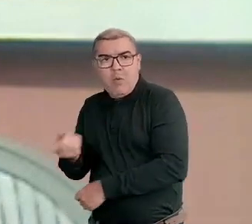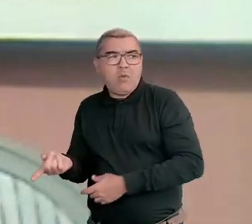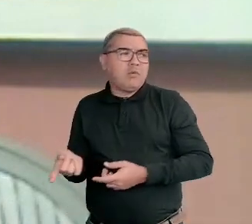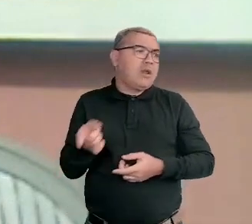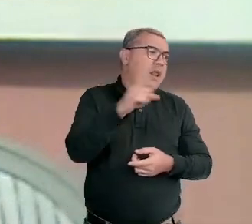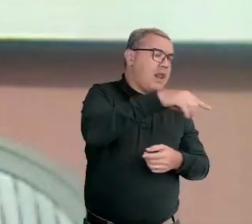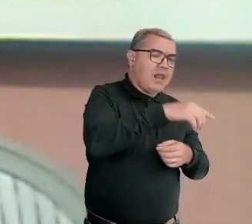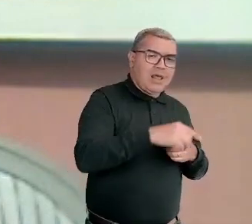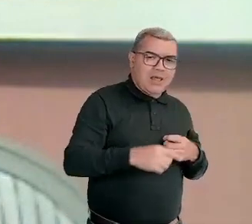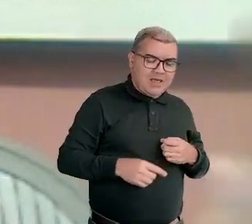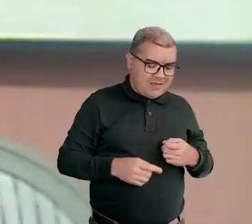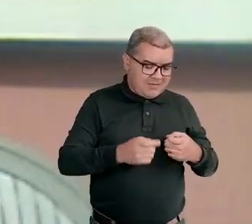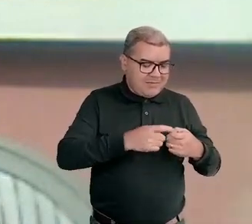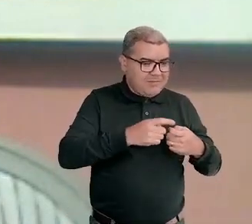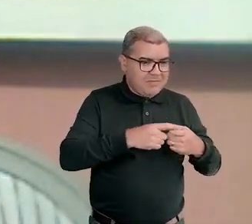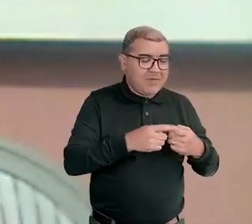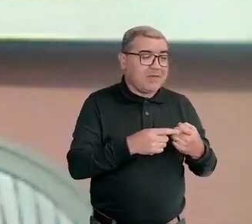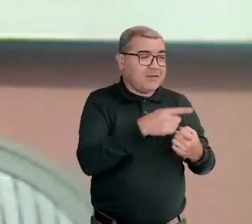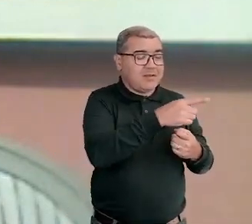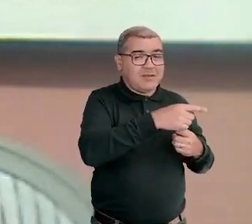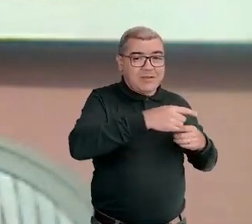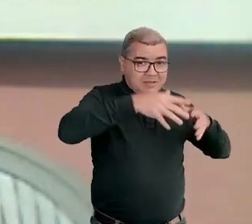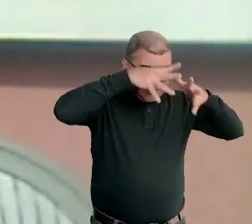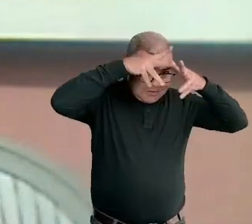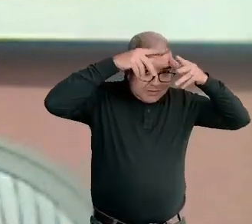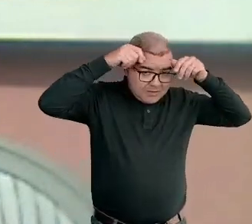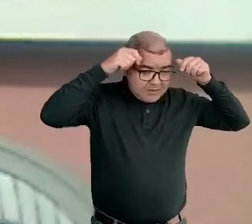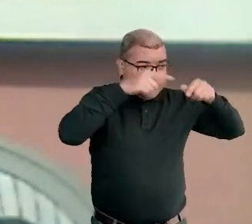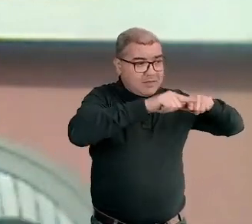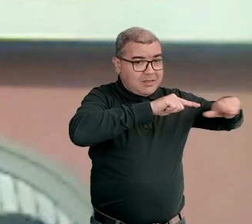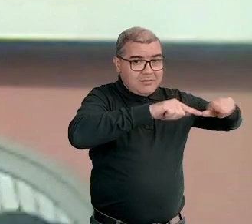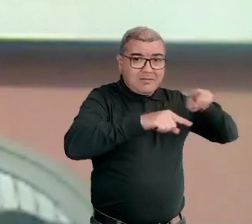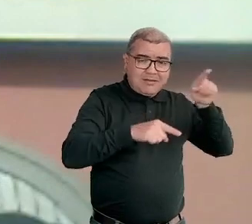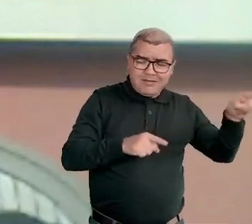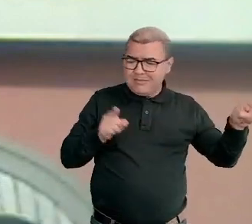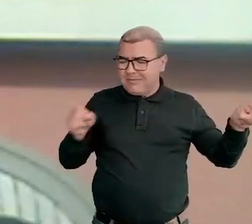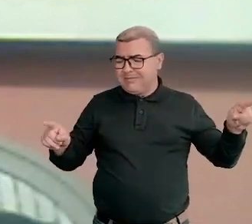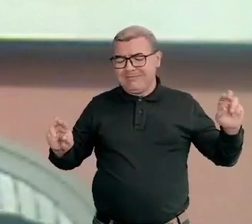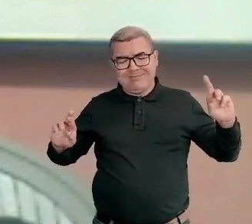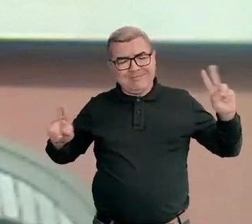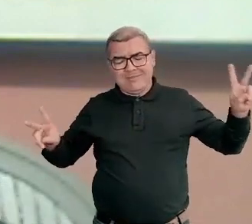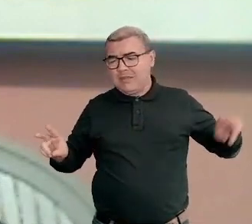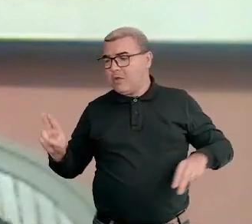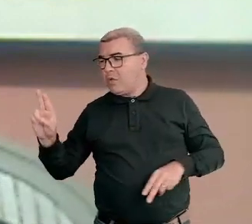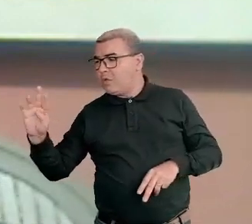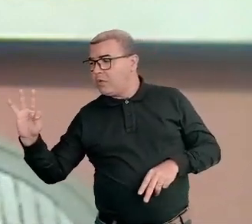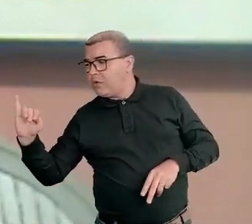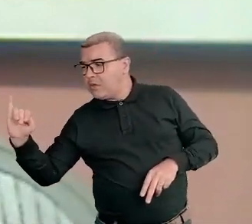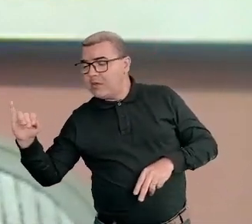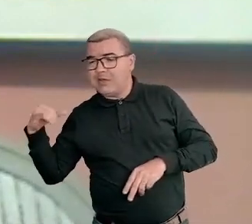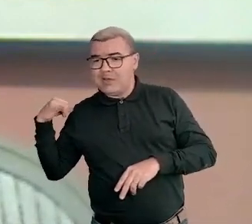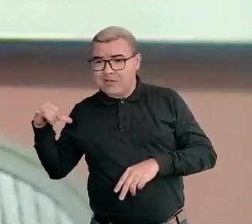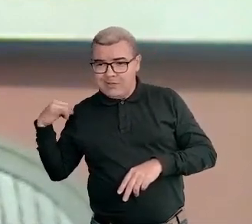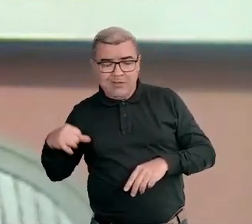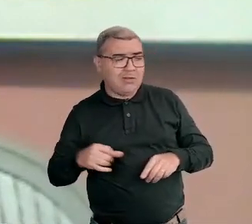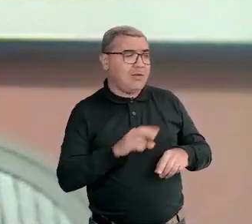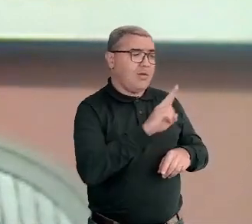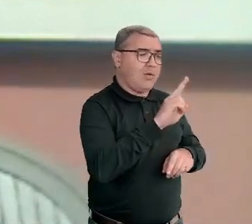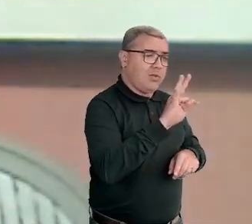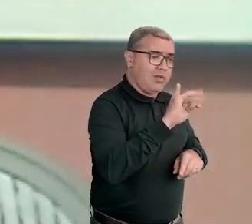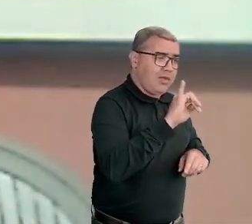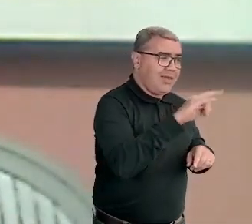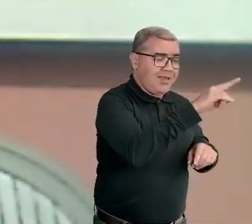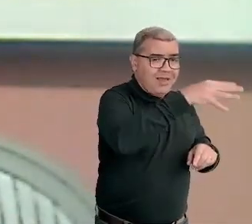em Manaus, porque eles vão tratar de doenças completamente diferentes. Uma UTI em Manaus está cheia de pneumonia